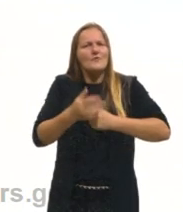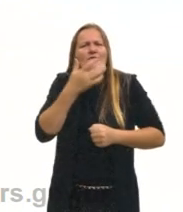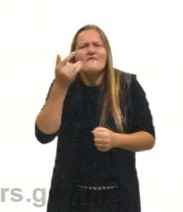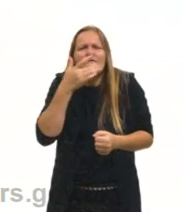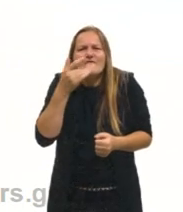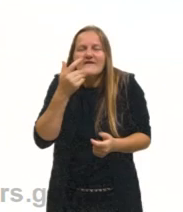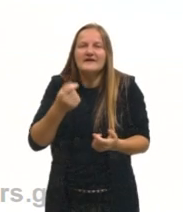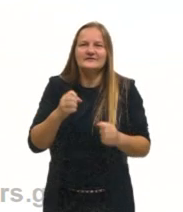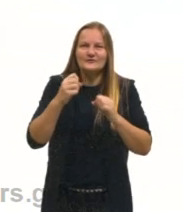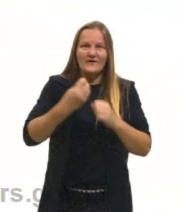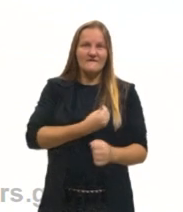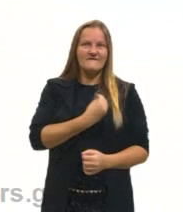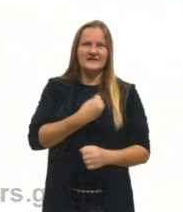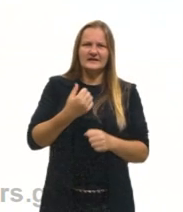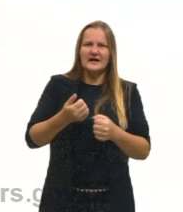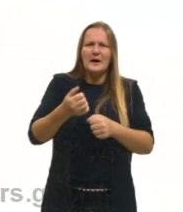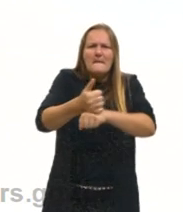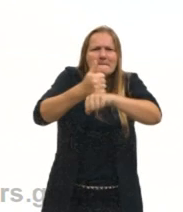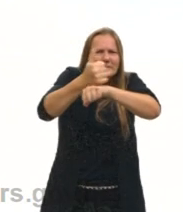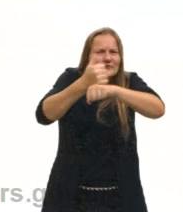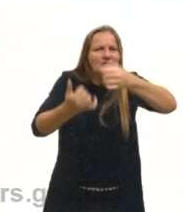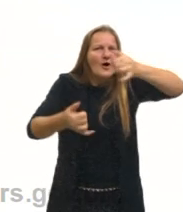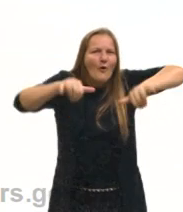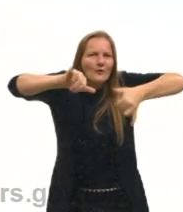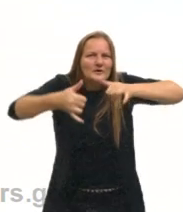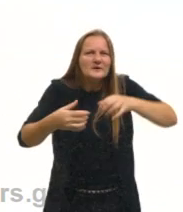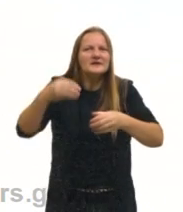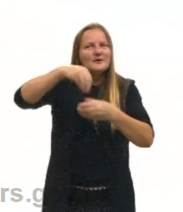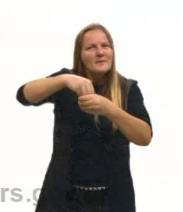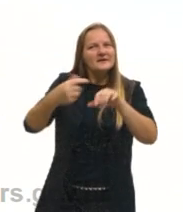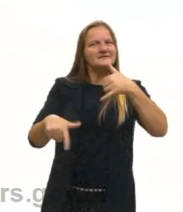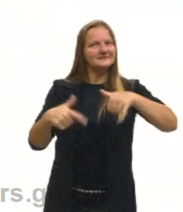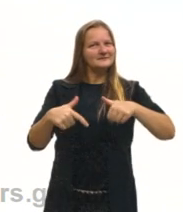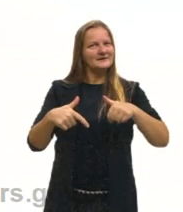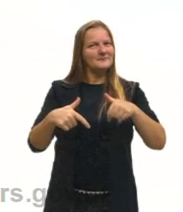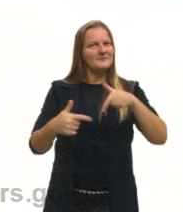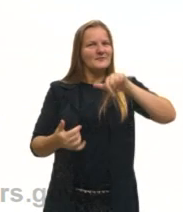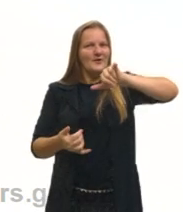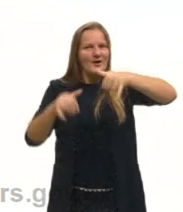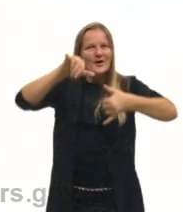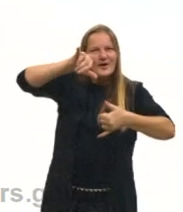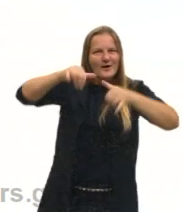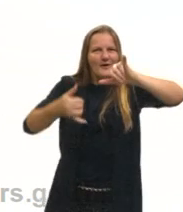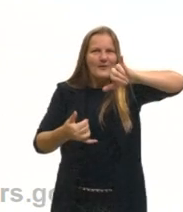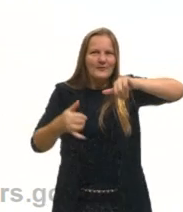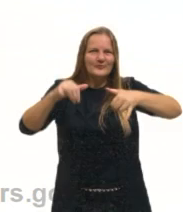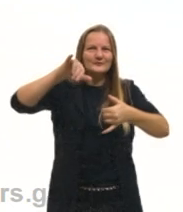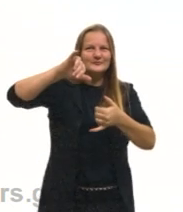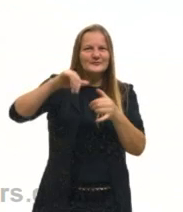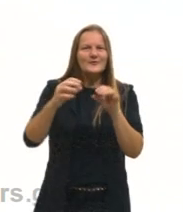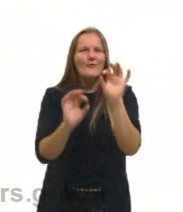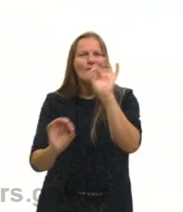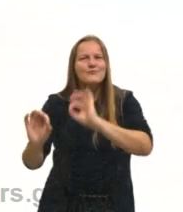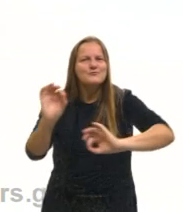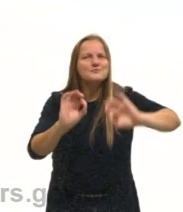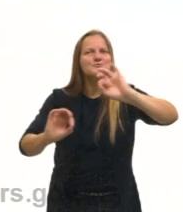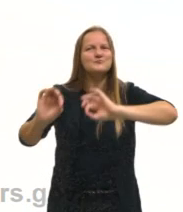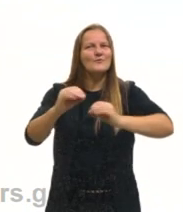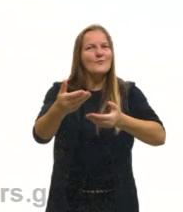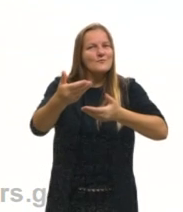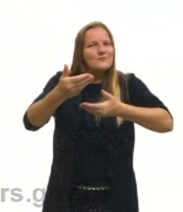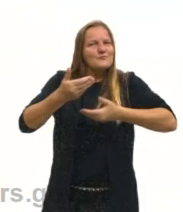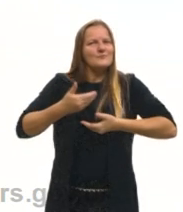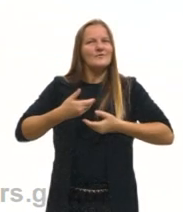facilitar a vida do químico a vida de quem trabalha no laboratório ela foi criada para organizar os elementos e